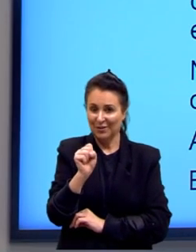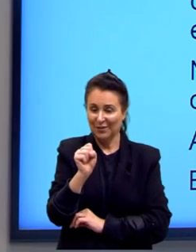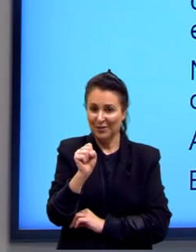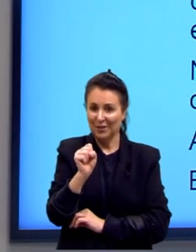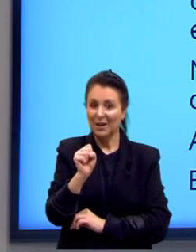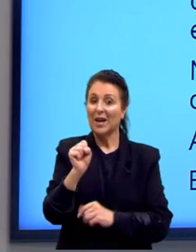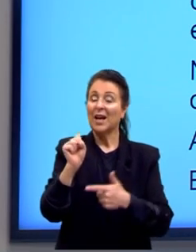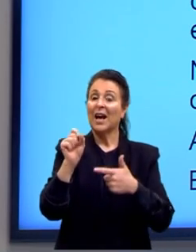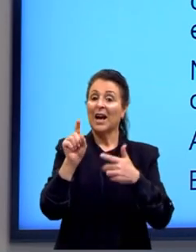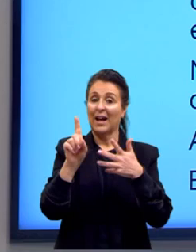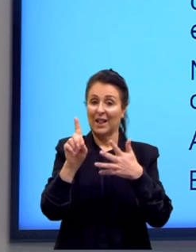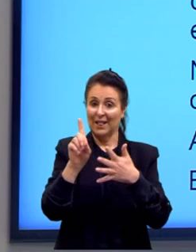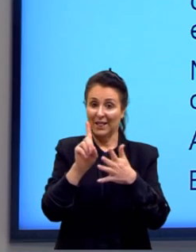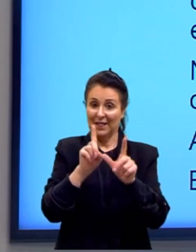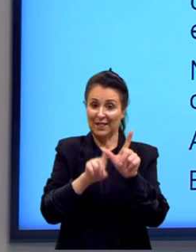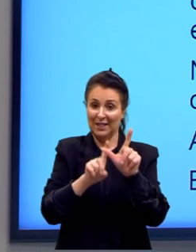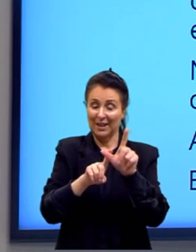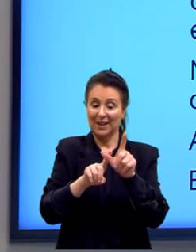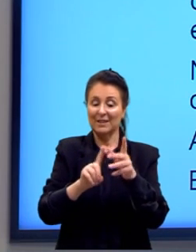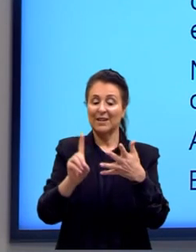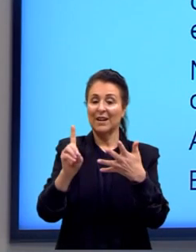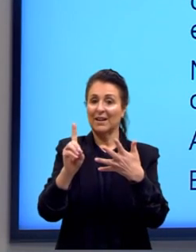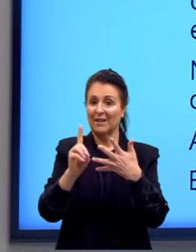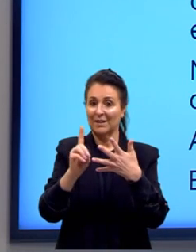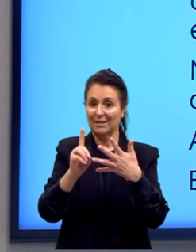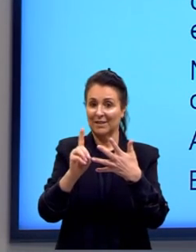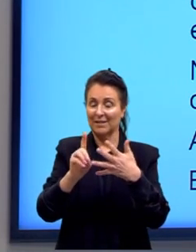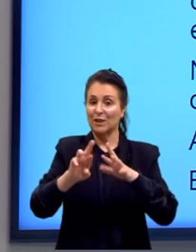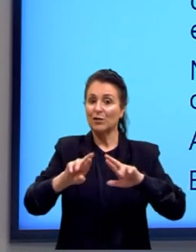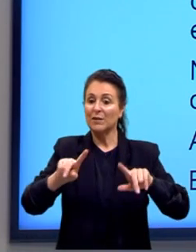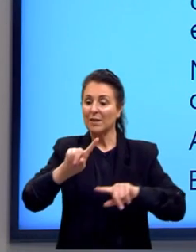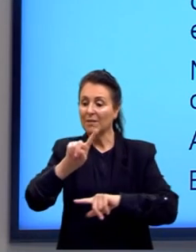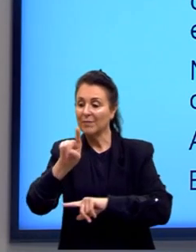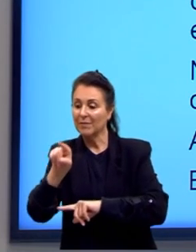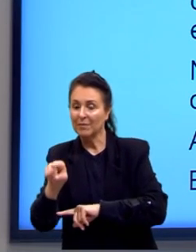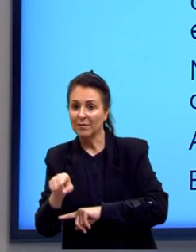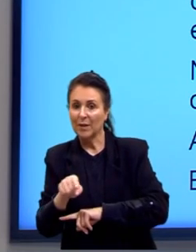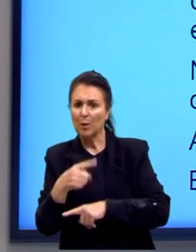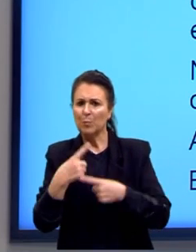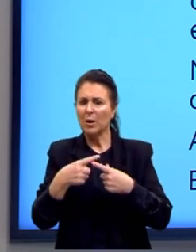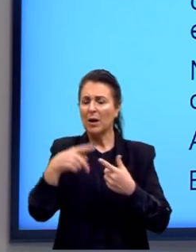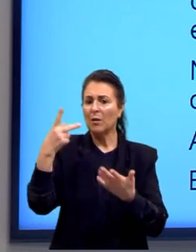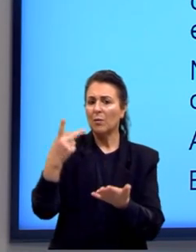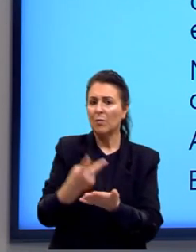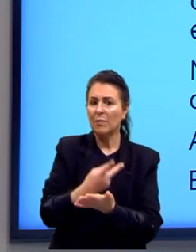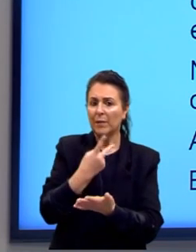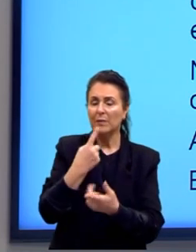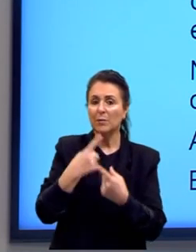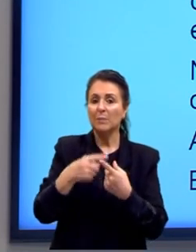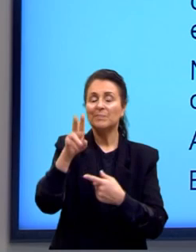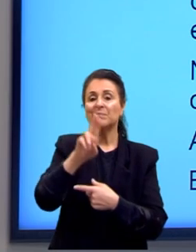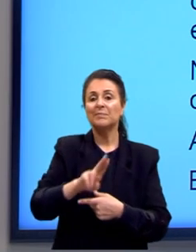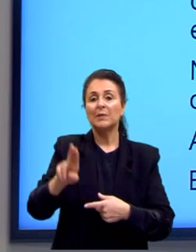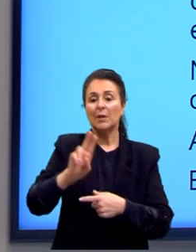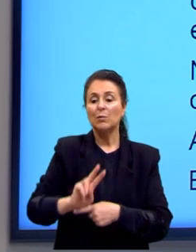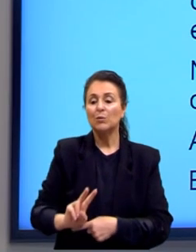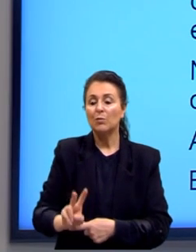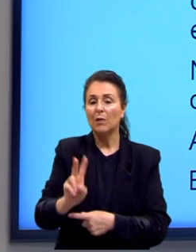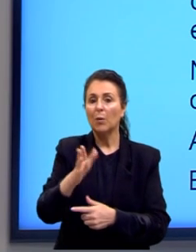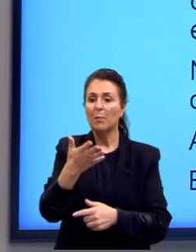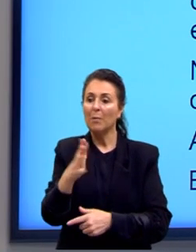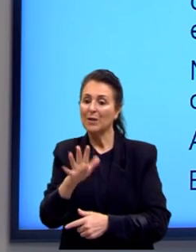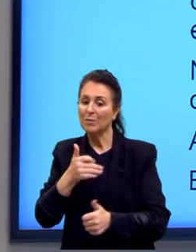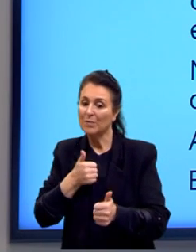alternativa a letra de essa diferença nas casas decimais ela ocorre justamente porque nós utilizamos um valor